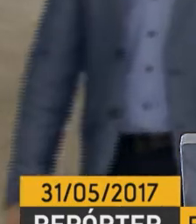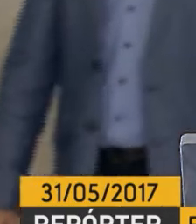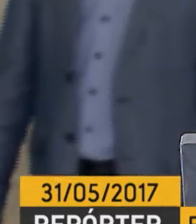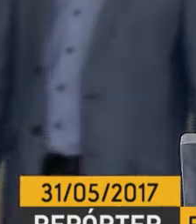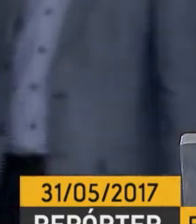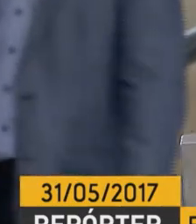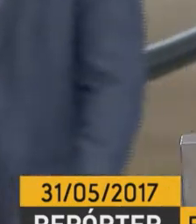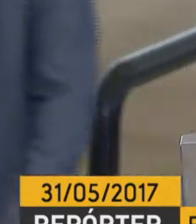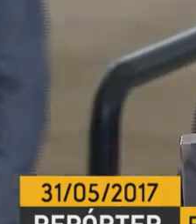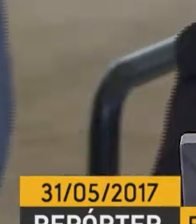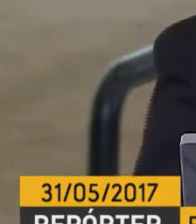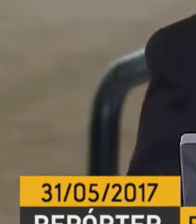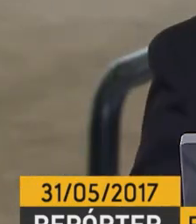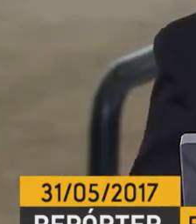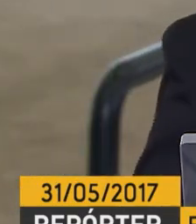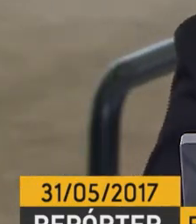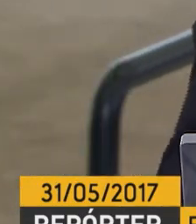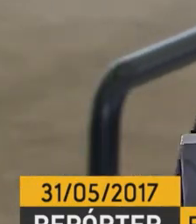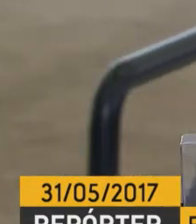Certo.